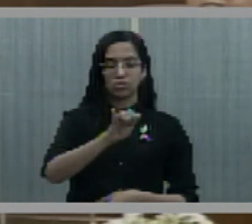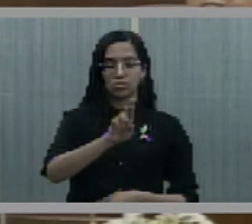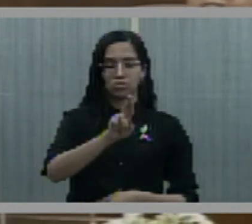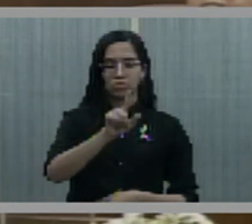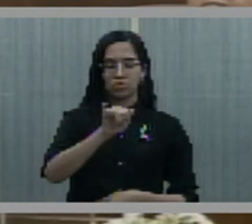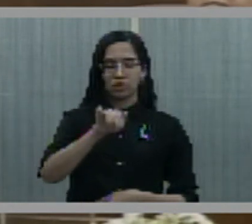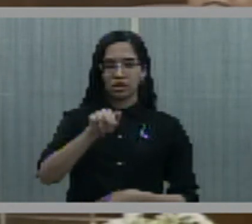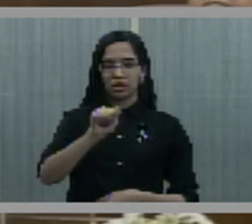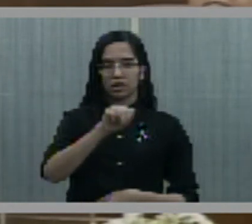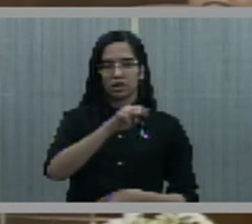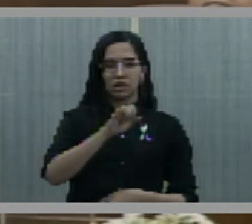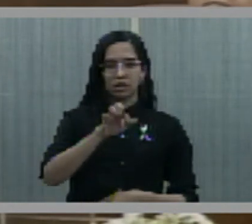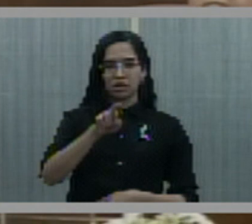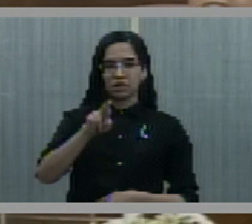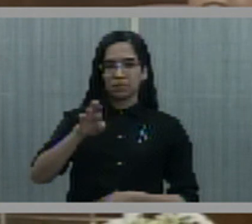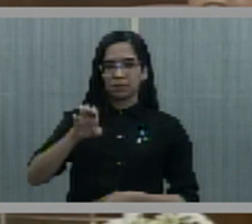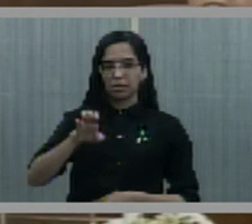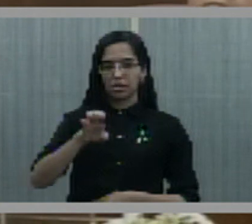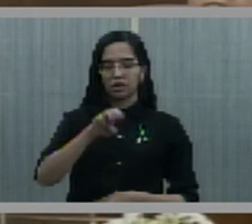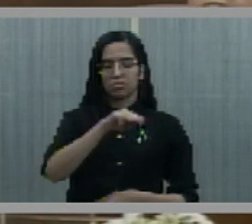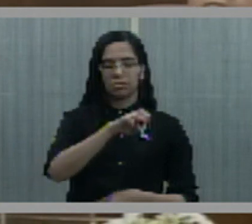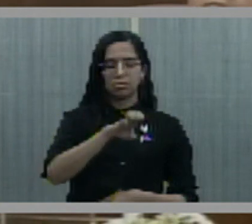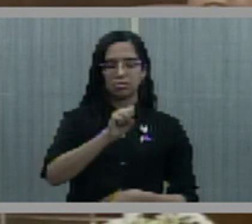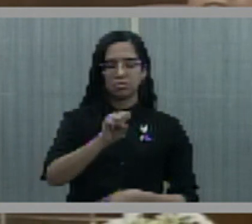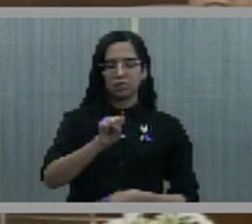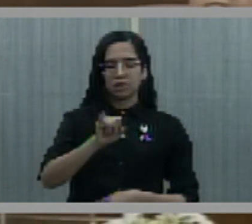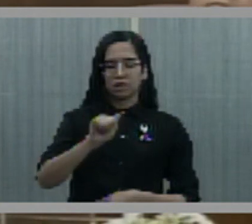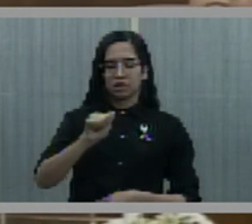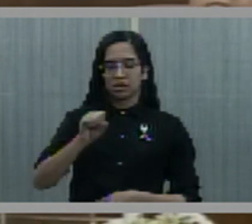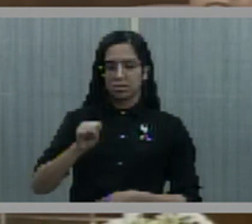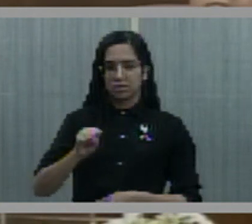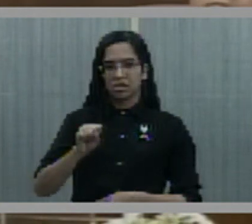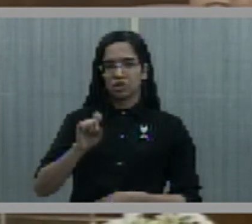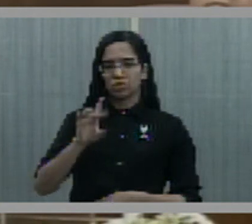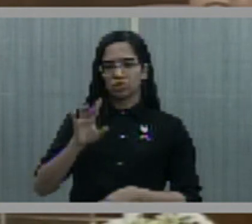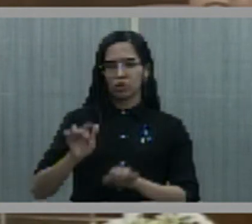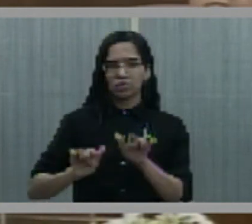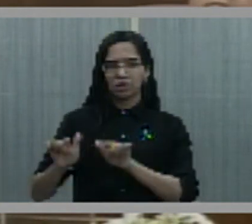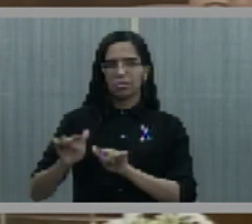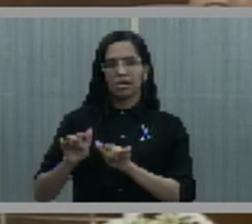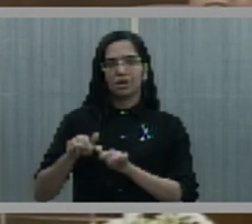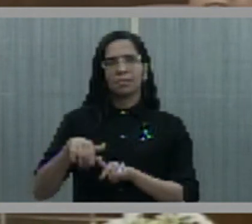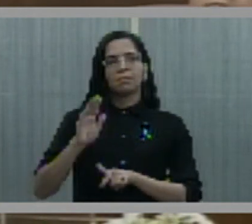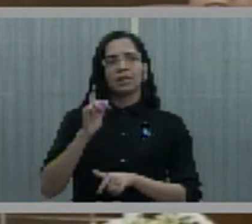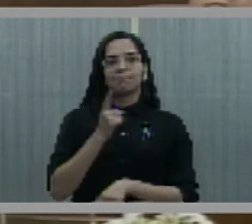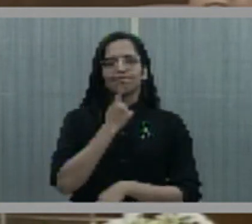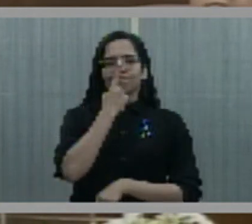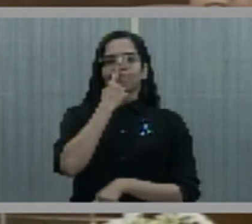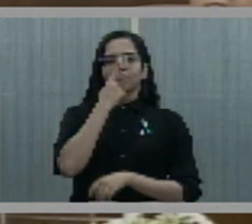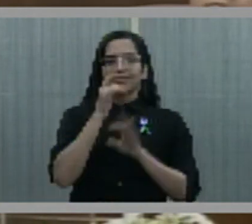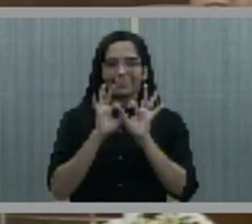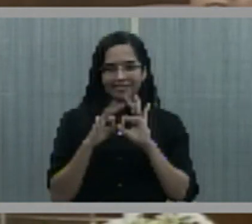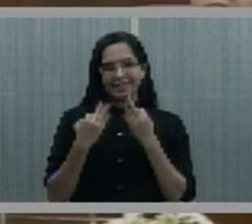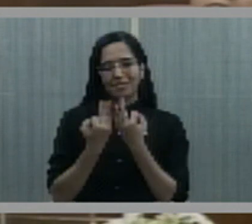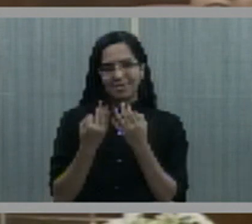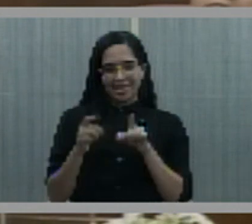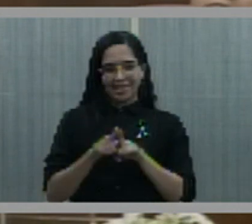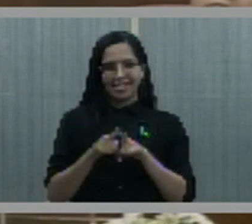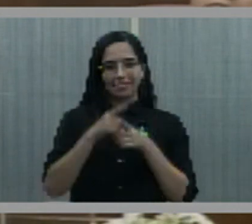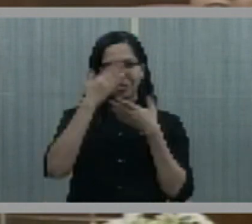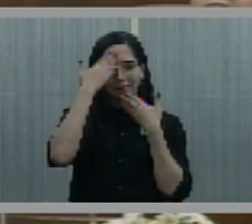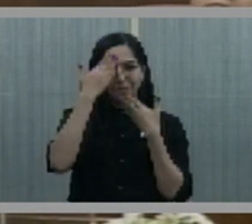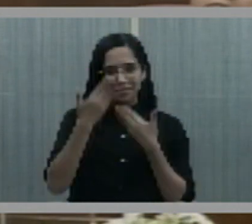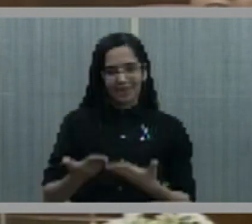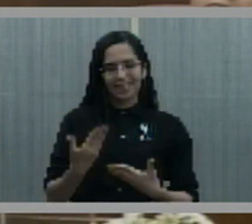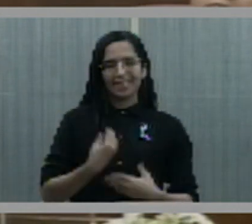funcionários eficientes, tornaram-se os mais próximos de Dom Marcos, a sua família. Muito obrigado pela presença de